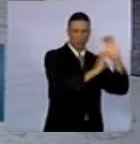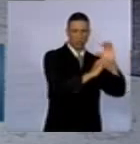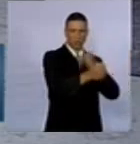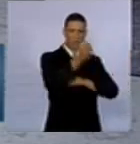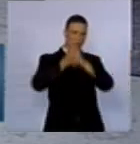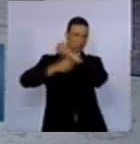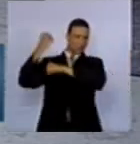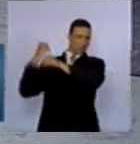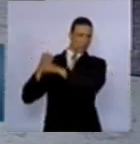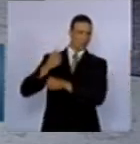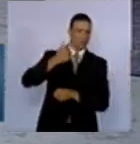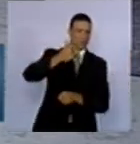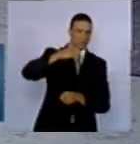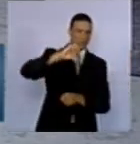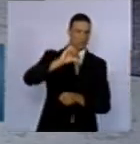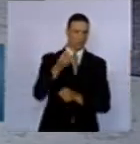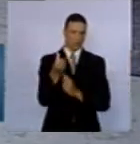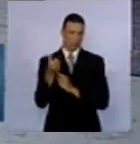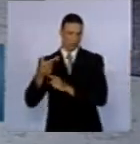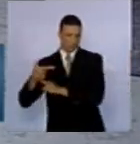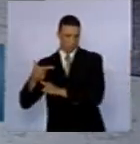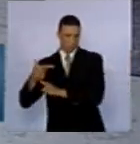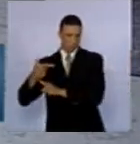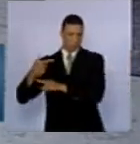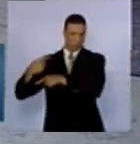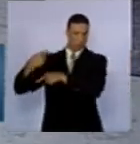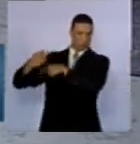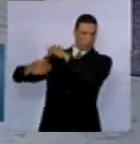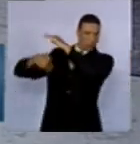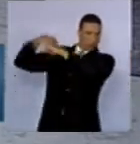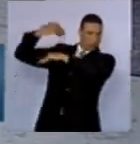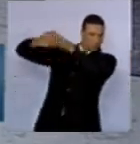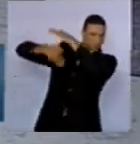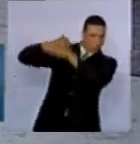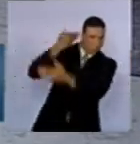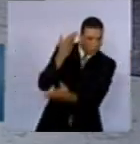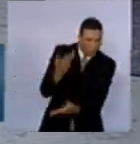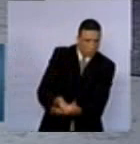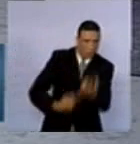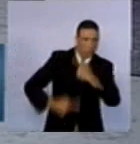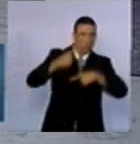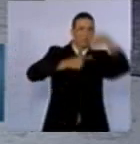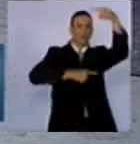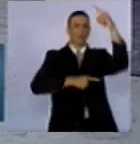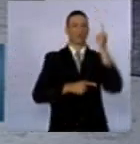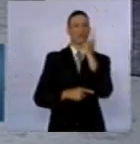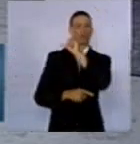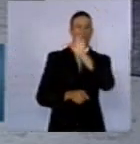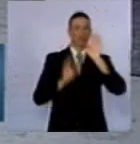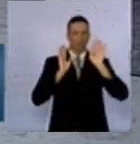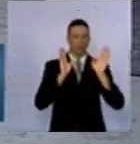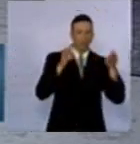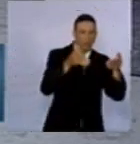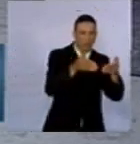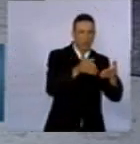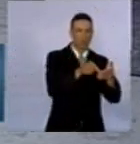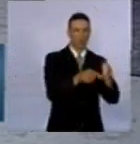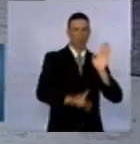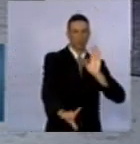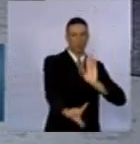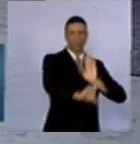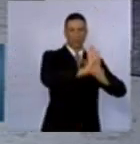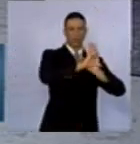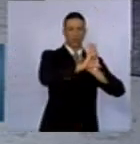1962 nós evoluímos a parte inclusive do próprio texto constitucional para atingirmos então a